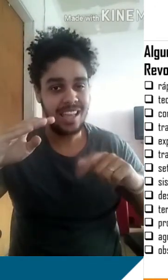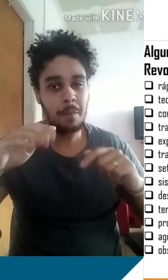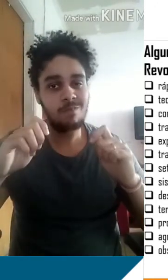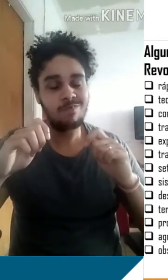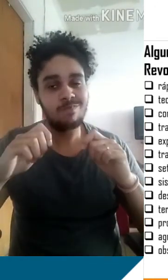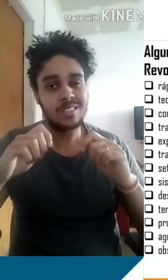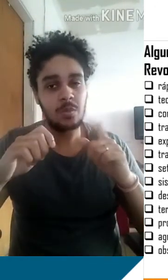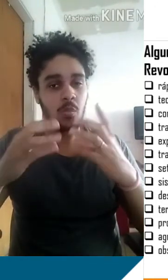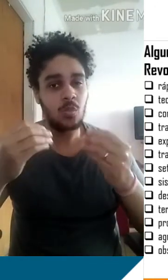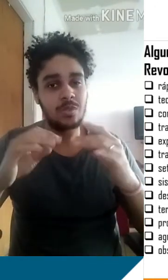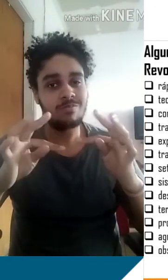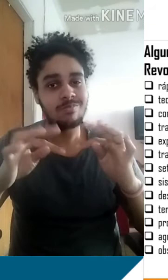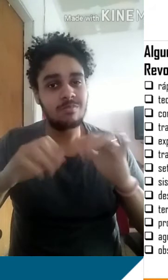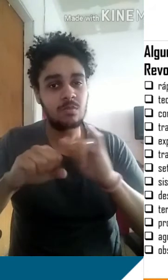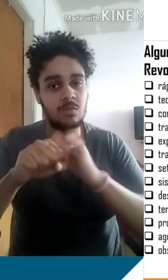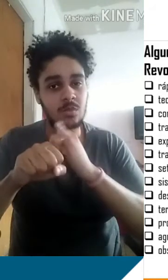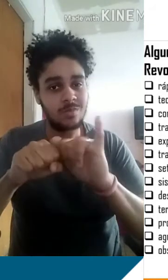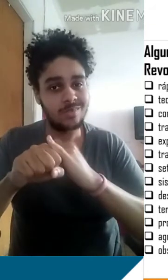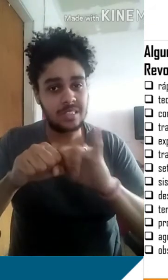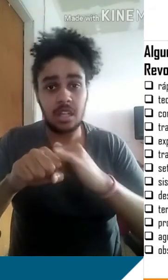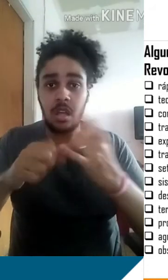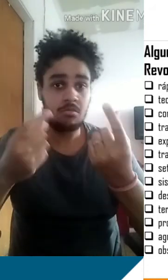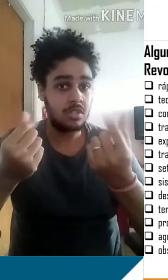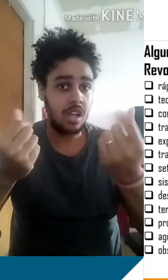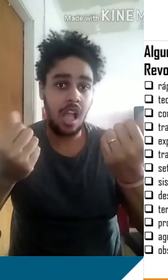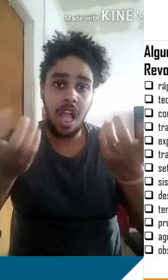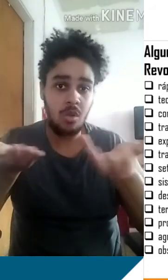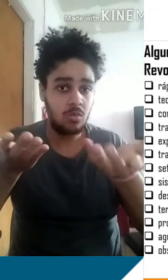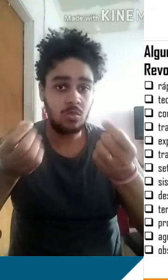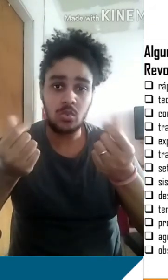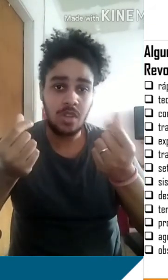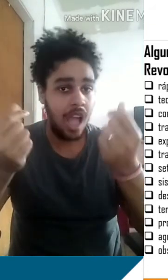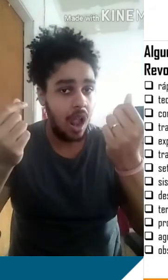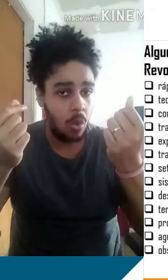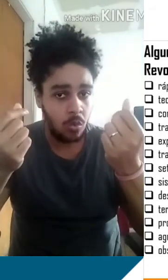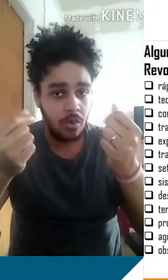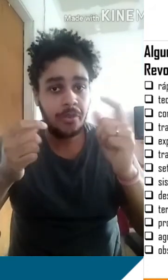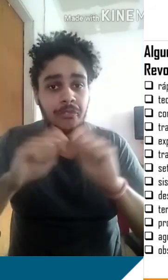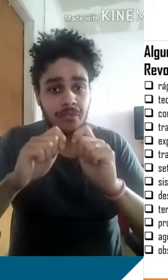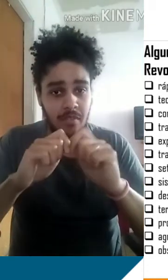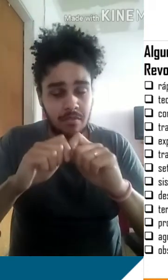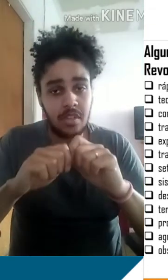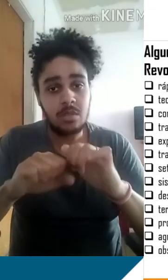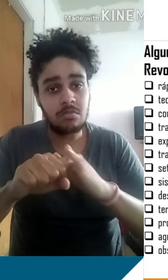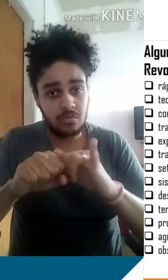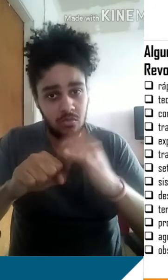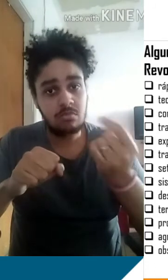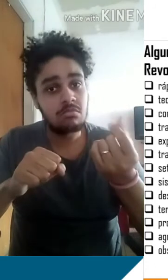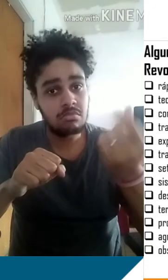produz um produto de alto valor agregado é um país com tecnologia para isso. Né? Eu sempre lembro de um exemplo que o Milton